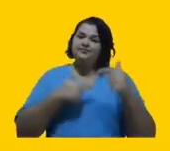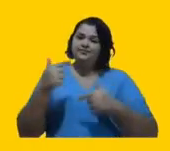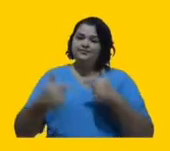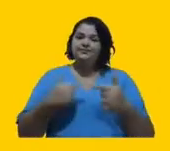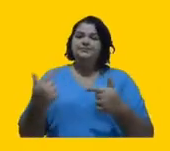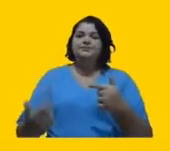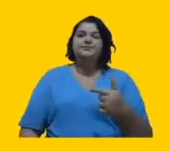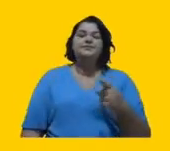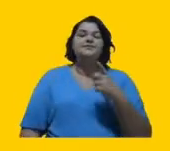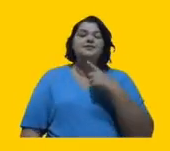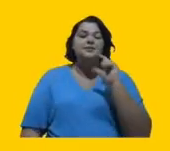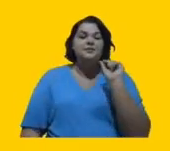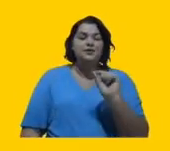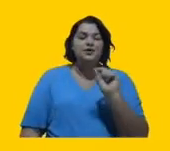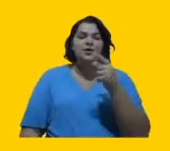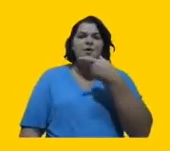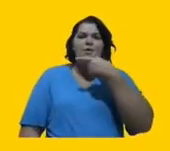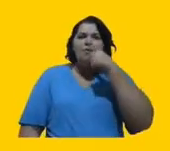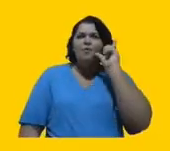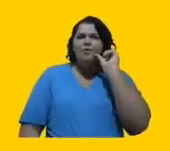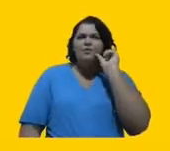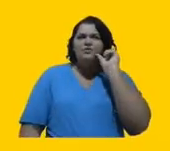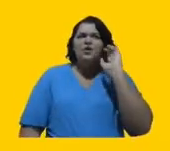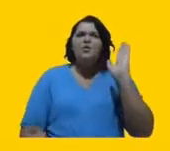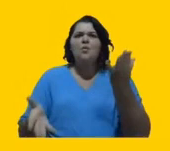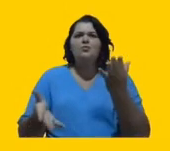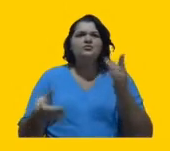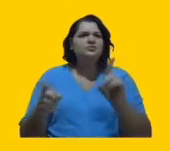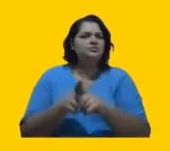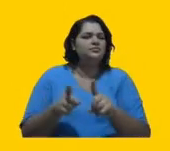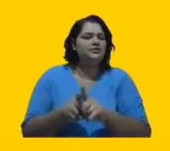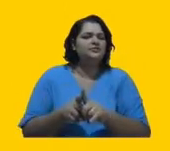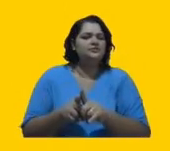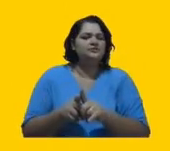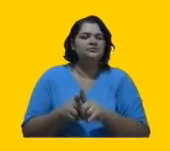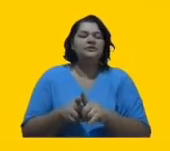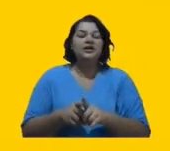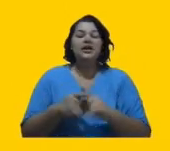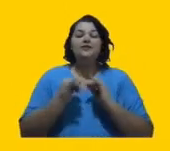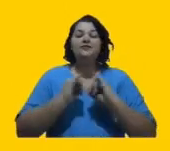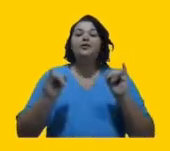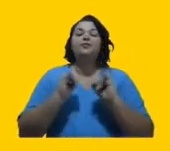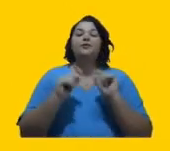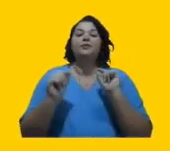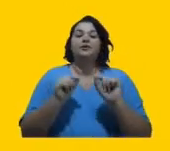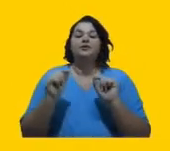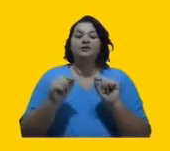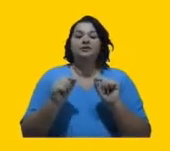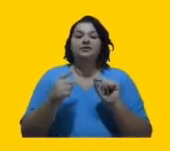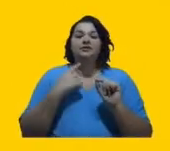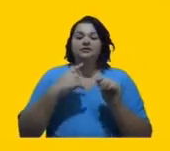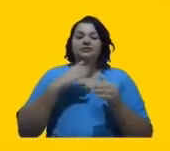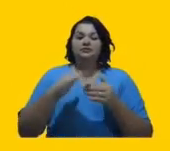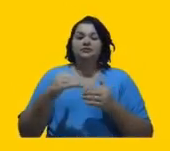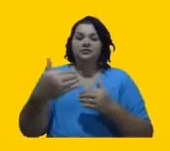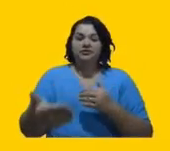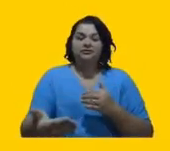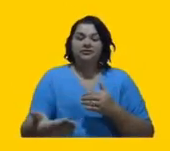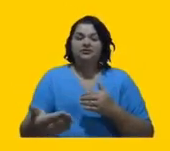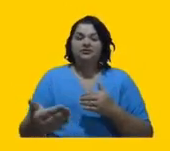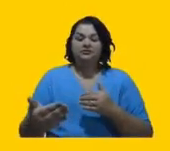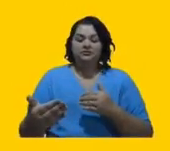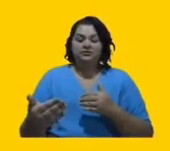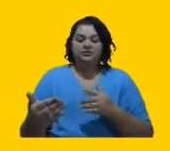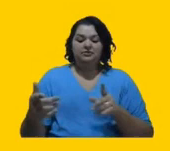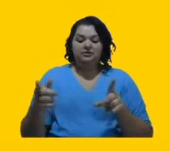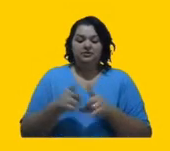Nós temos de ontem para hoje, por isso eu precisava aproveitar para dar esse informe agora, desdobramentos, e creio que